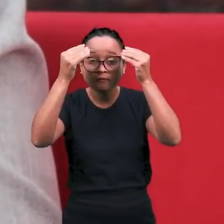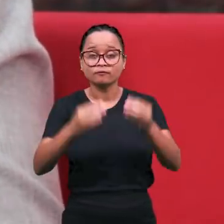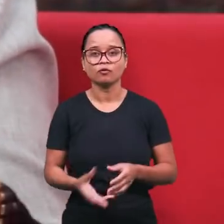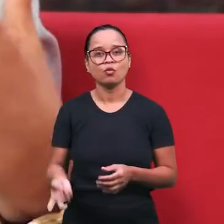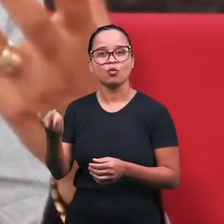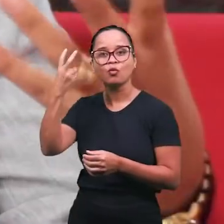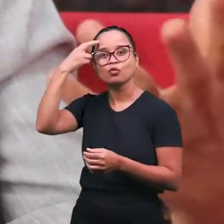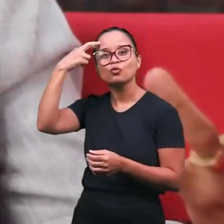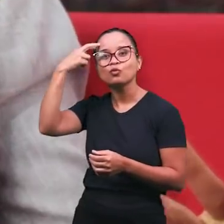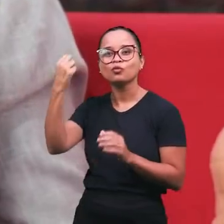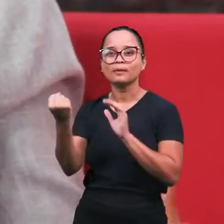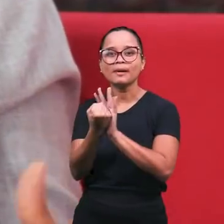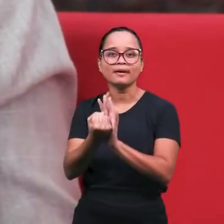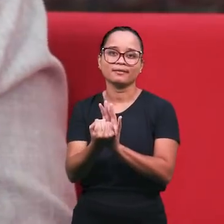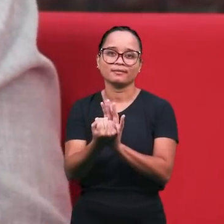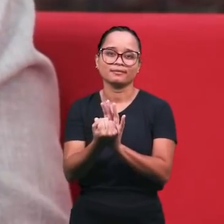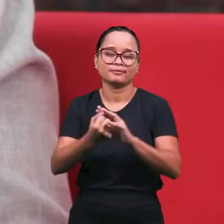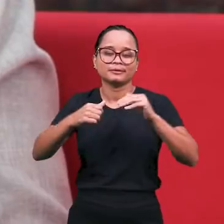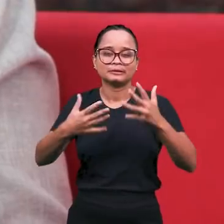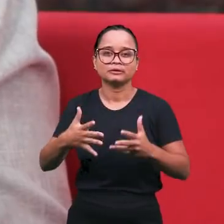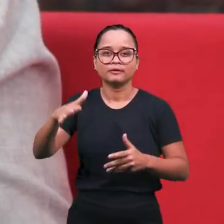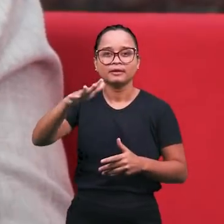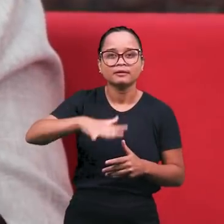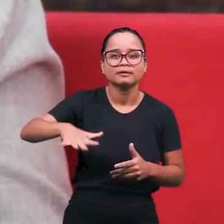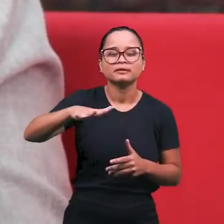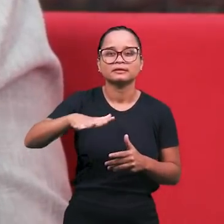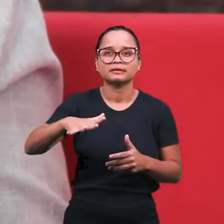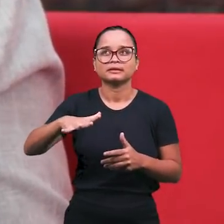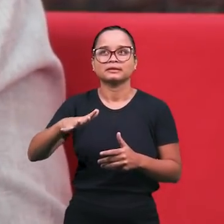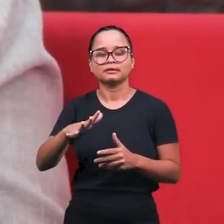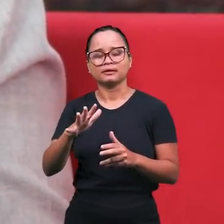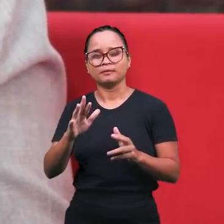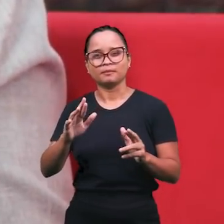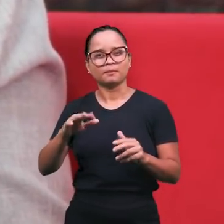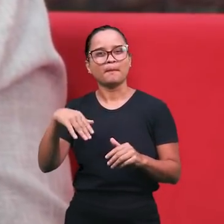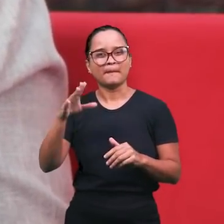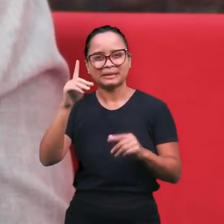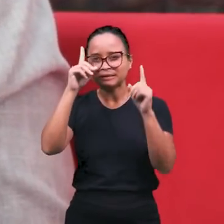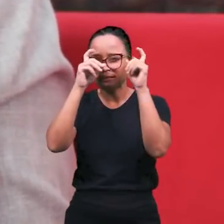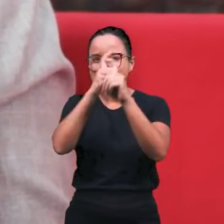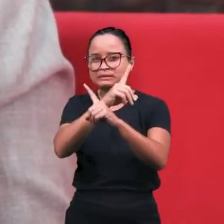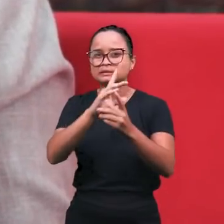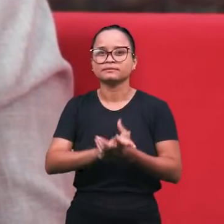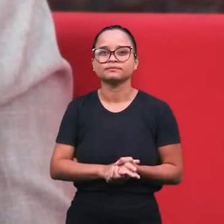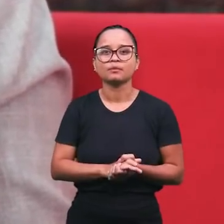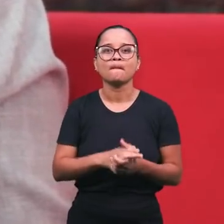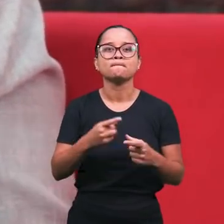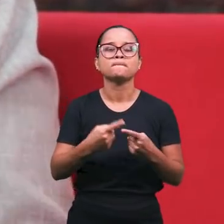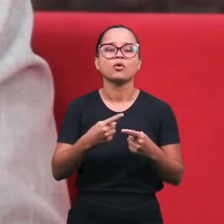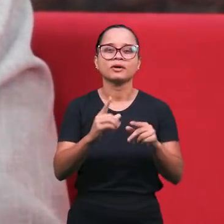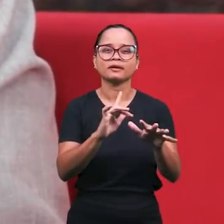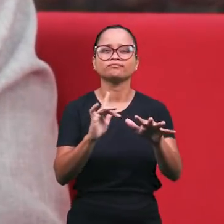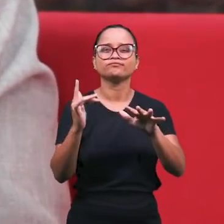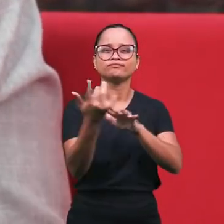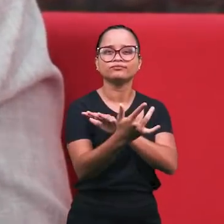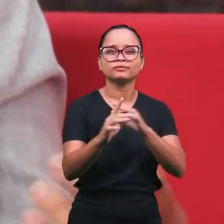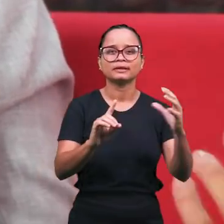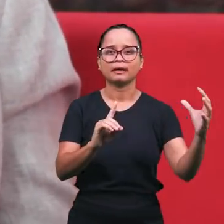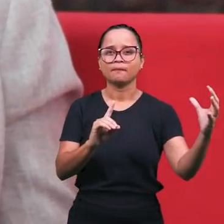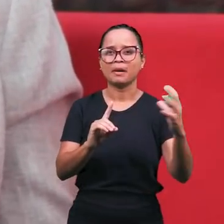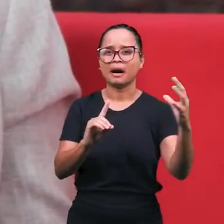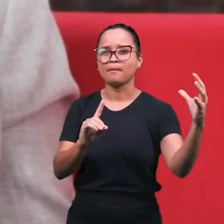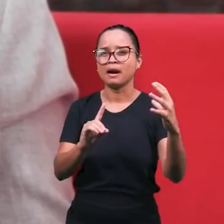essa geração está sendo muito difícil, talvez, para nós visualizarmos essa influência das mídias